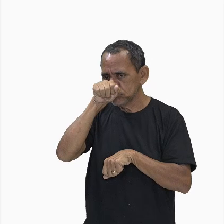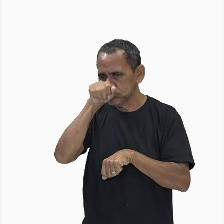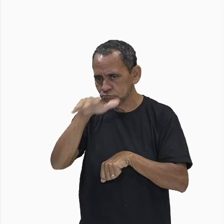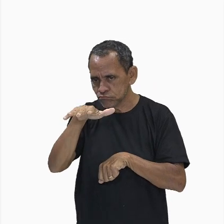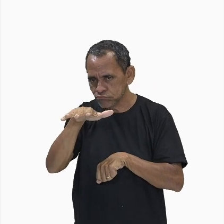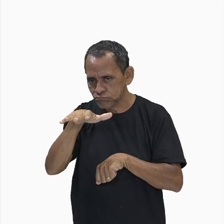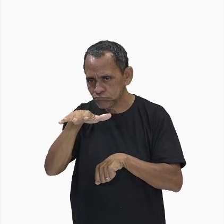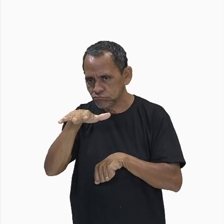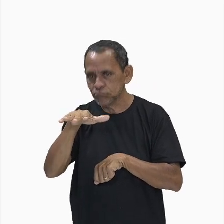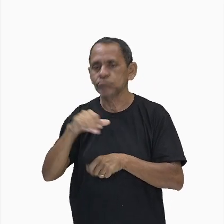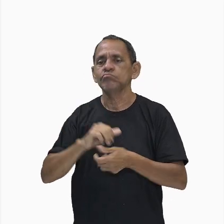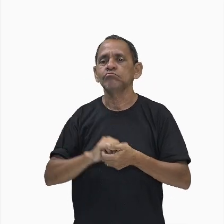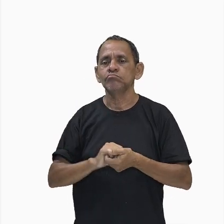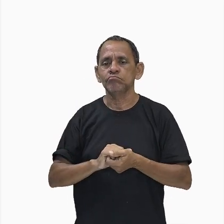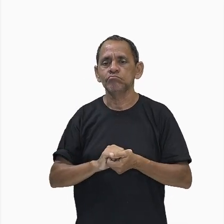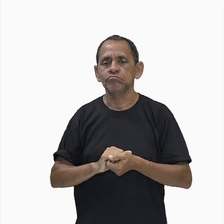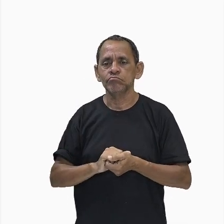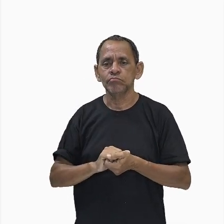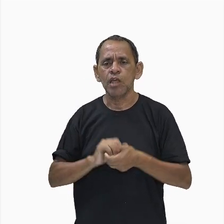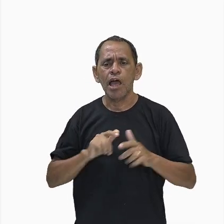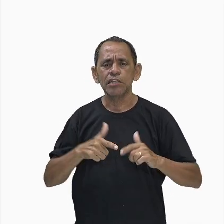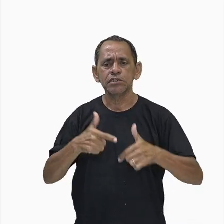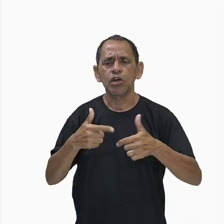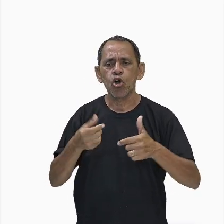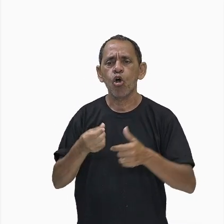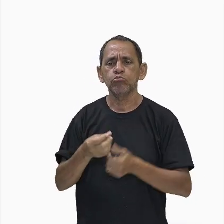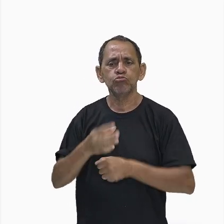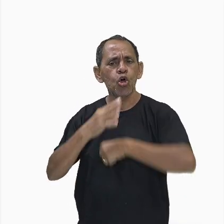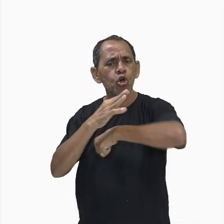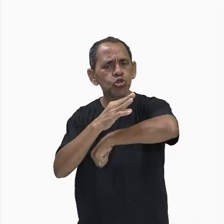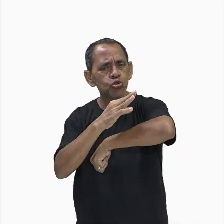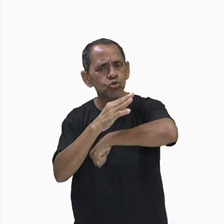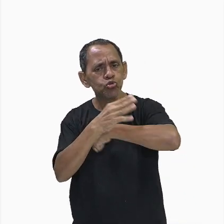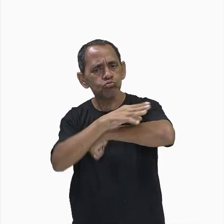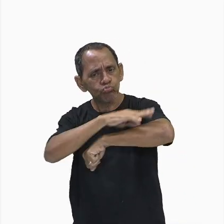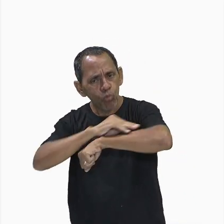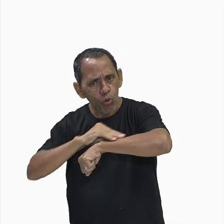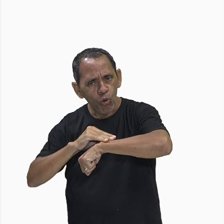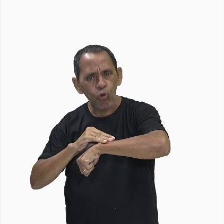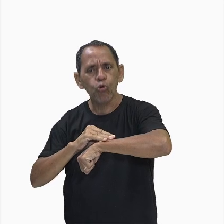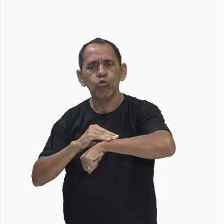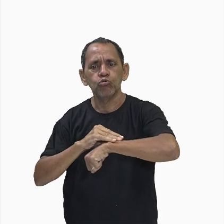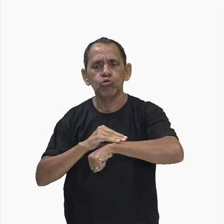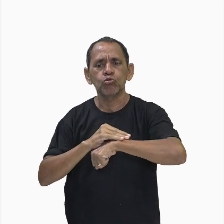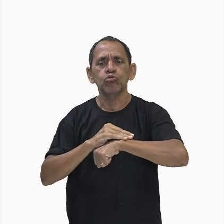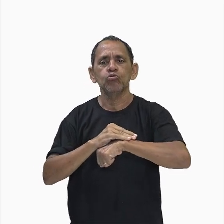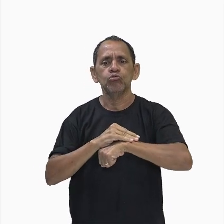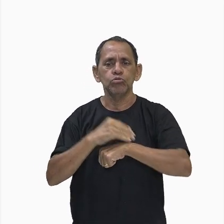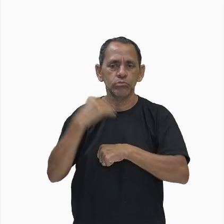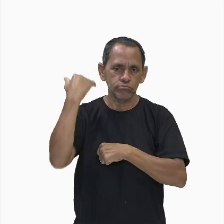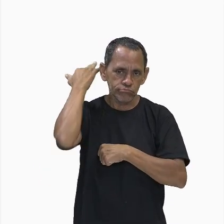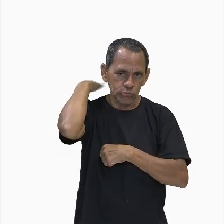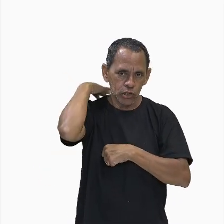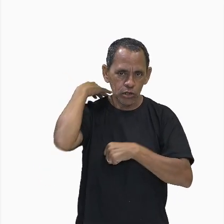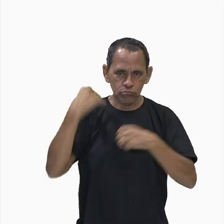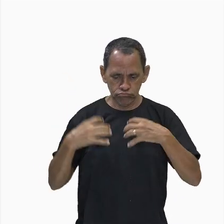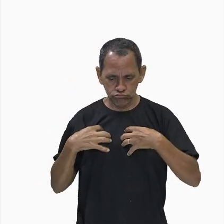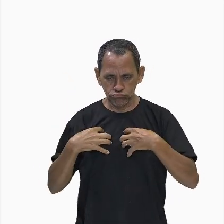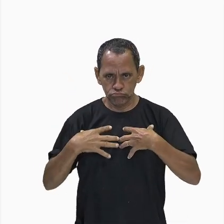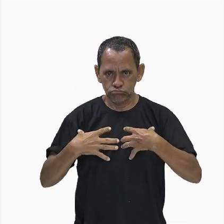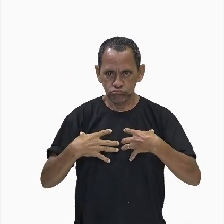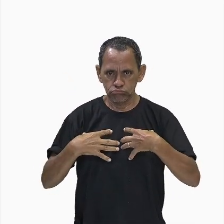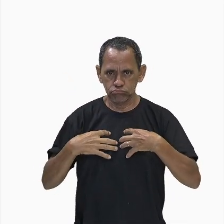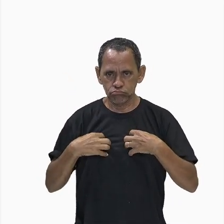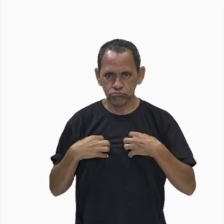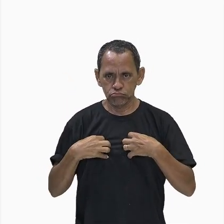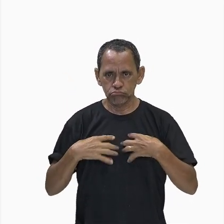do diafragma, né, e dos músculos intercostais na nossa caixa torácica permite a entrada e saída de ar